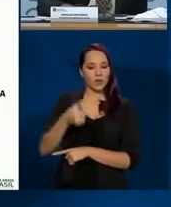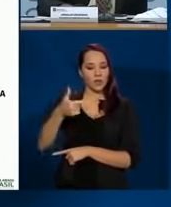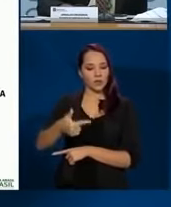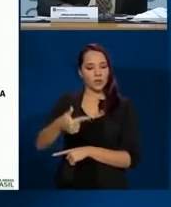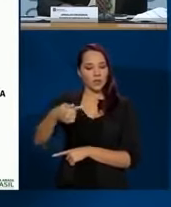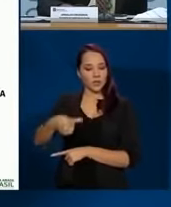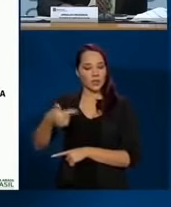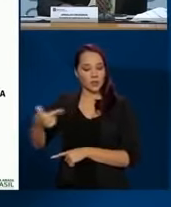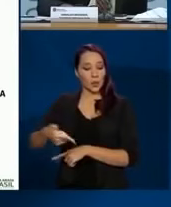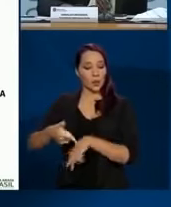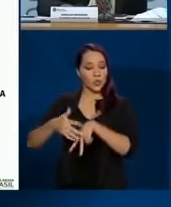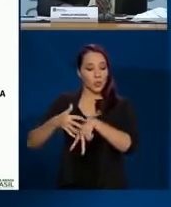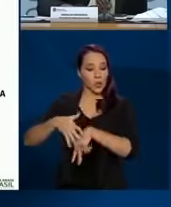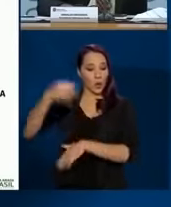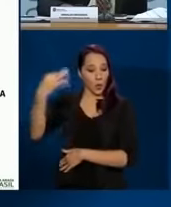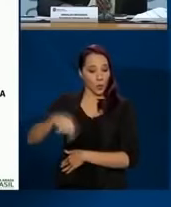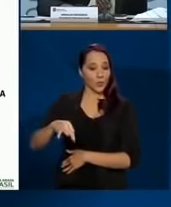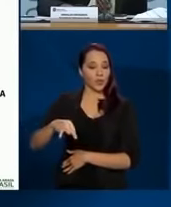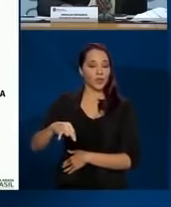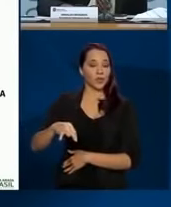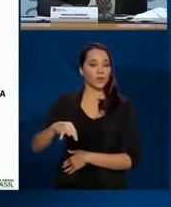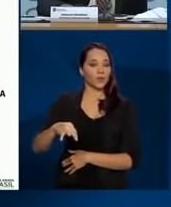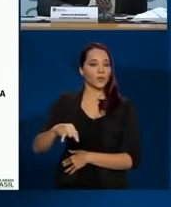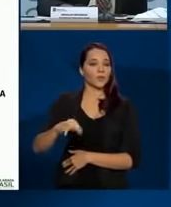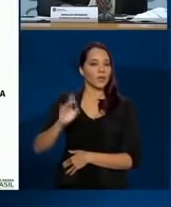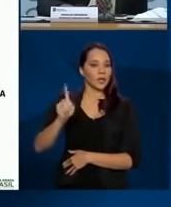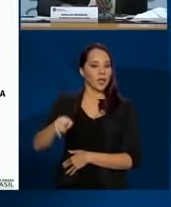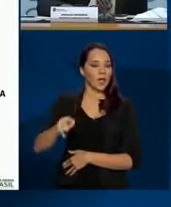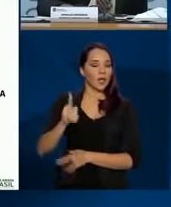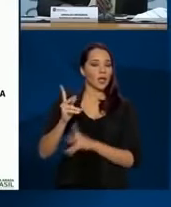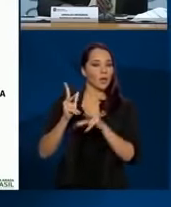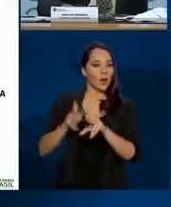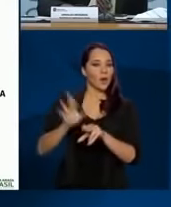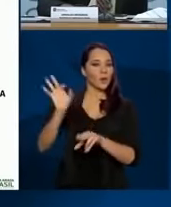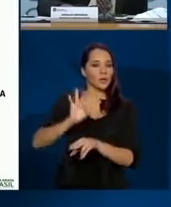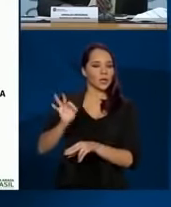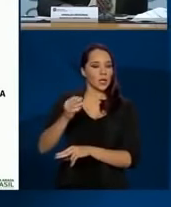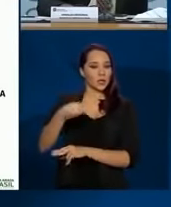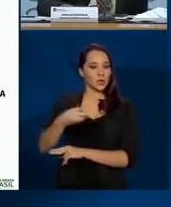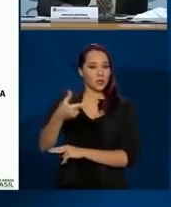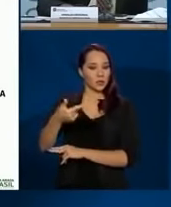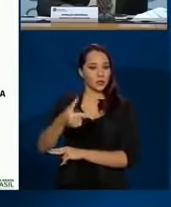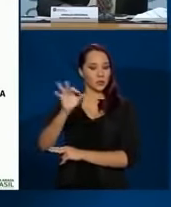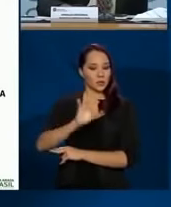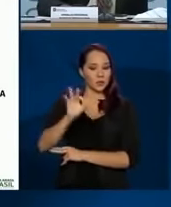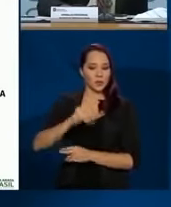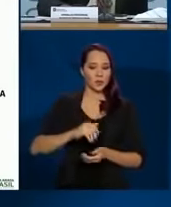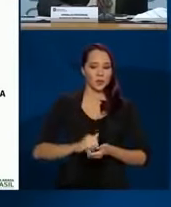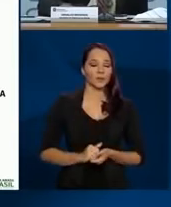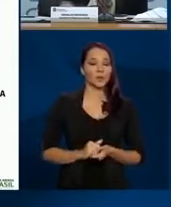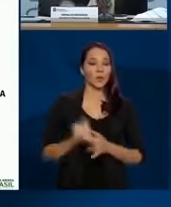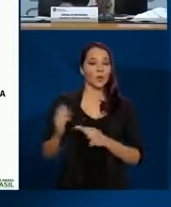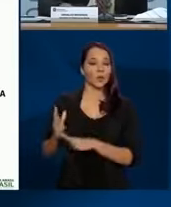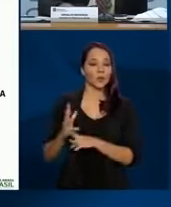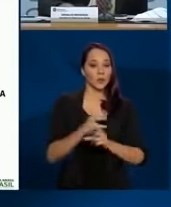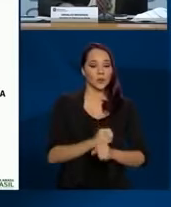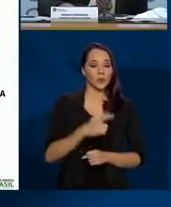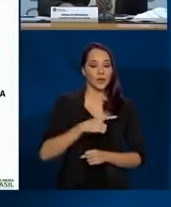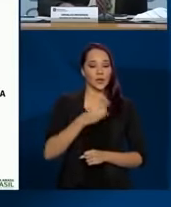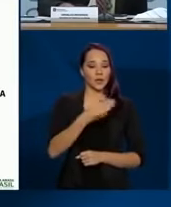1.590.272 positivos, dando uma positividade de 32%, e no total